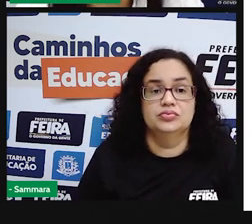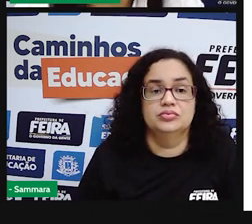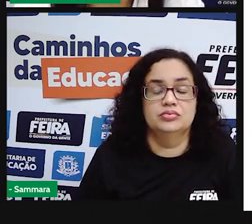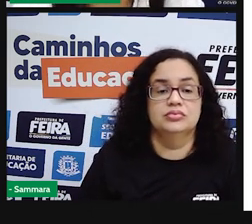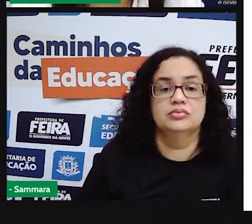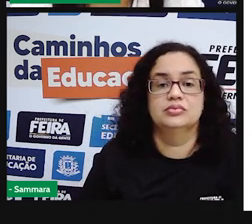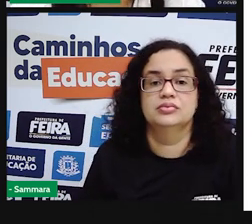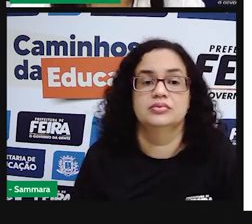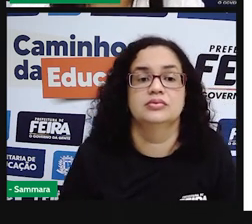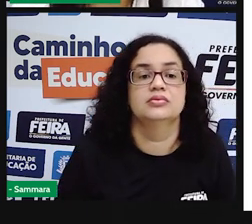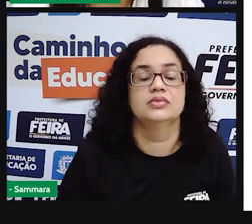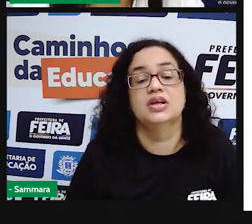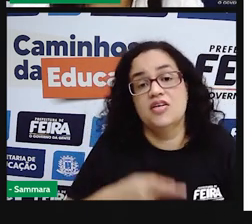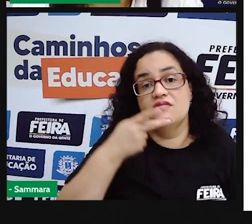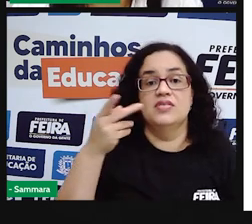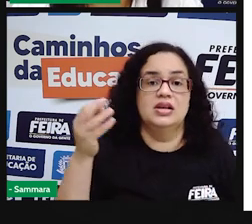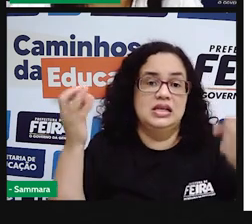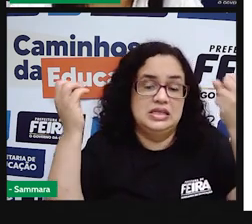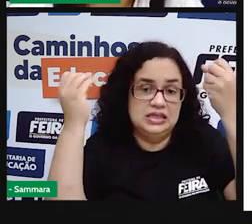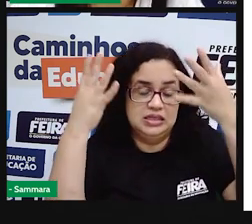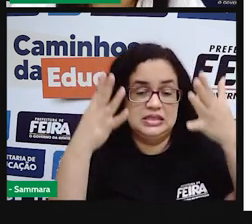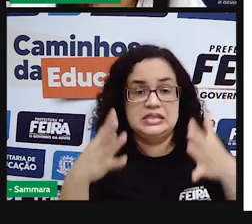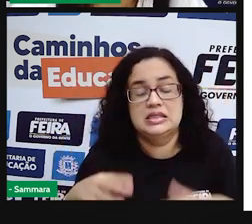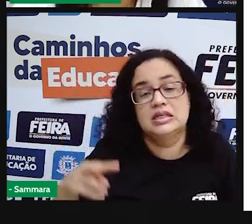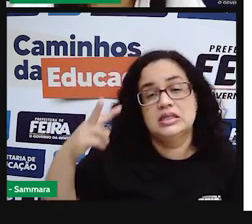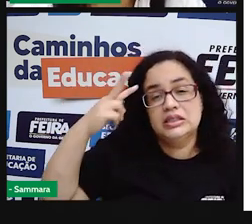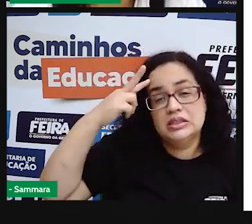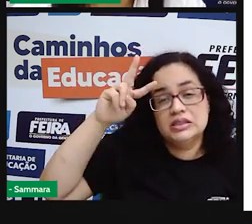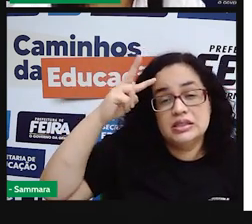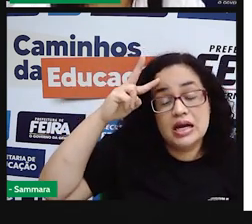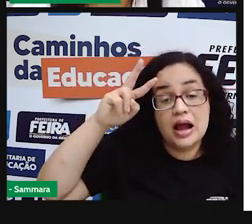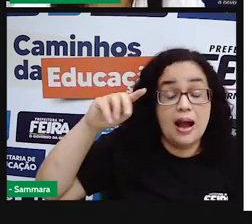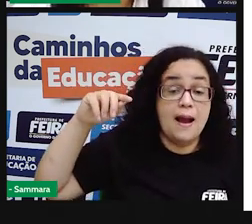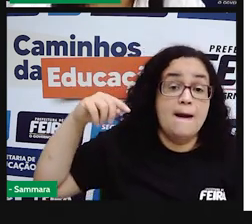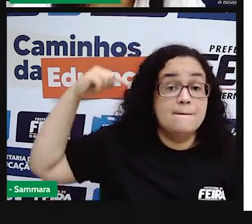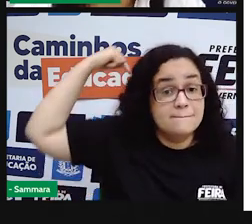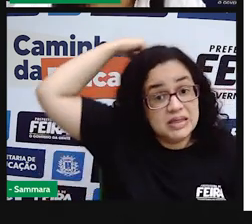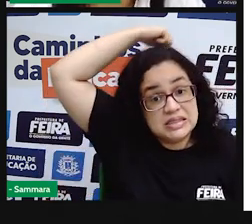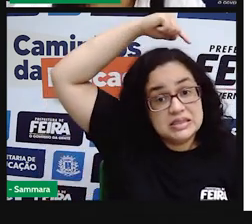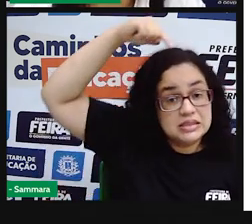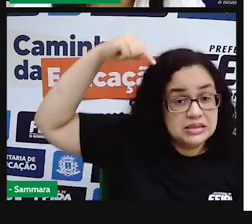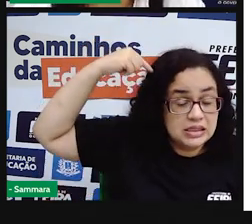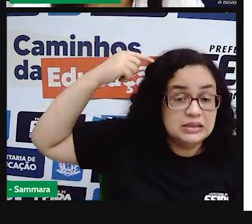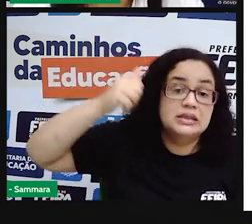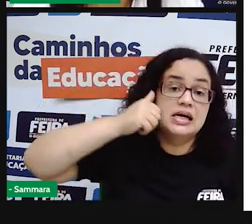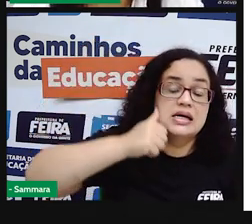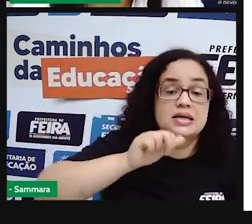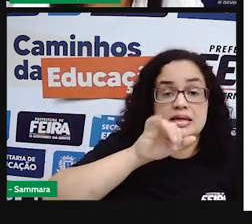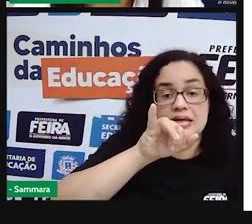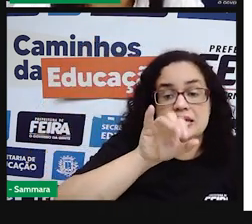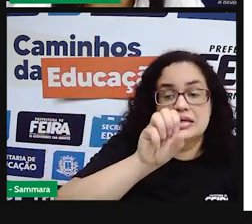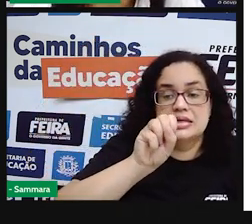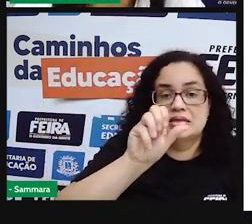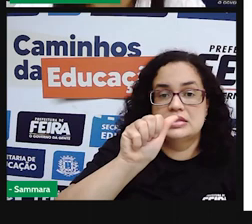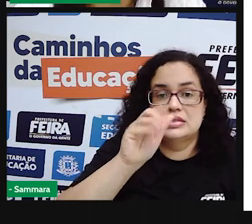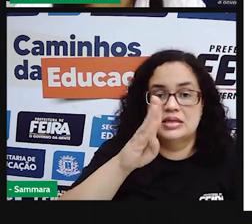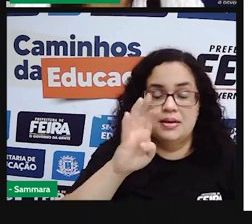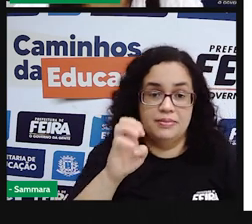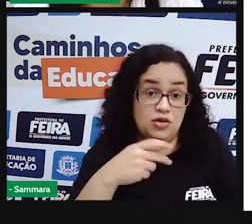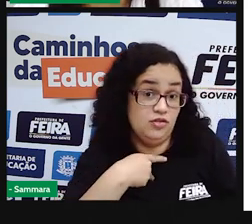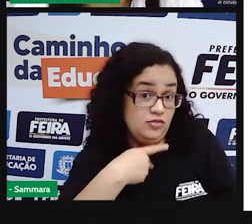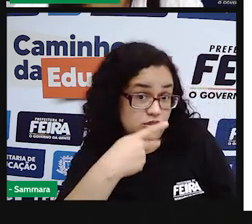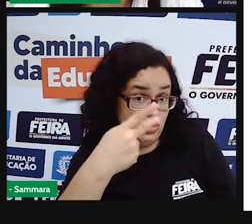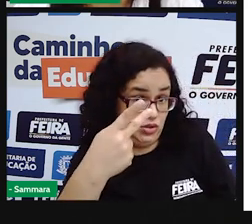Não! Diz outra lenda que Santa Isabel visitou Nossa Senhora e disse que estava esperando um filho que